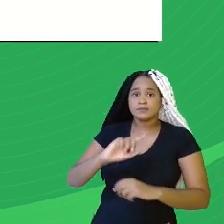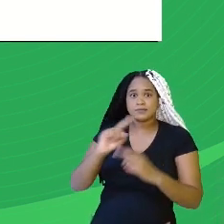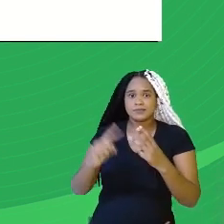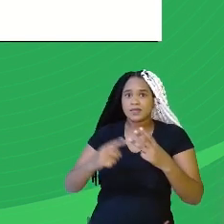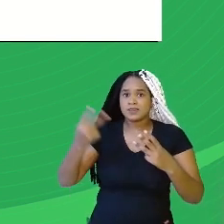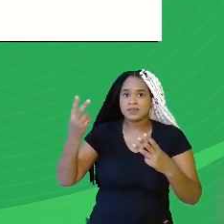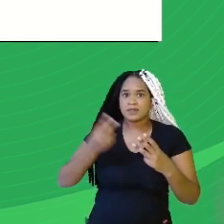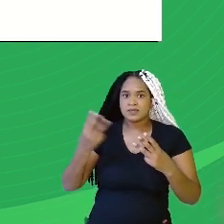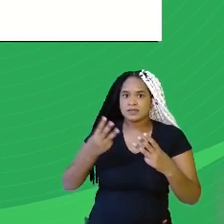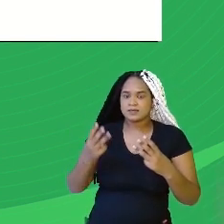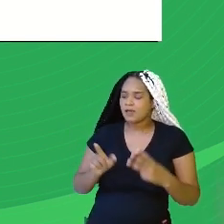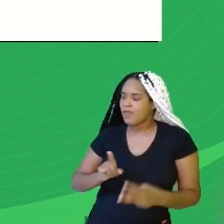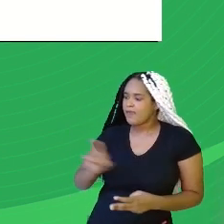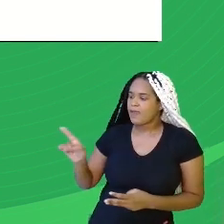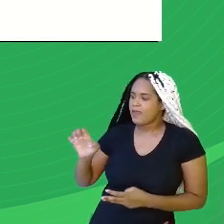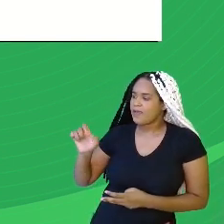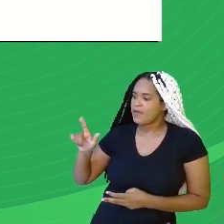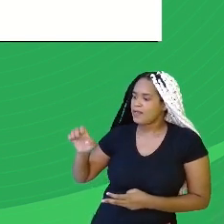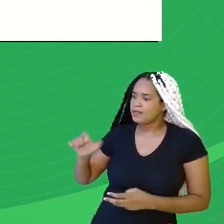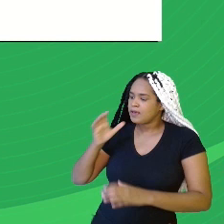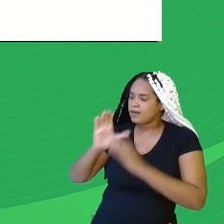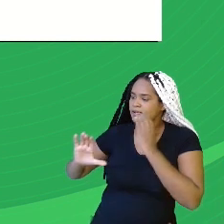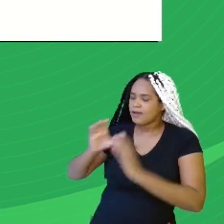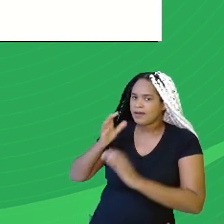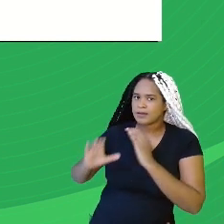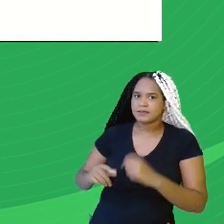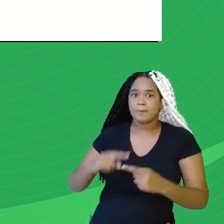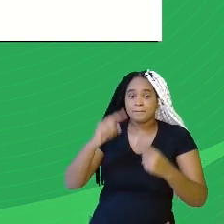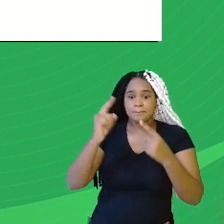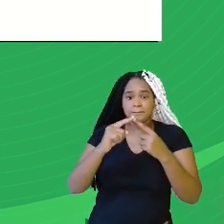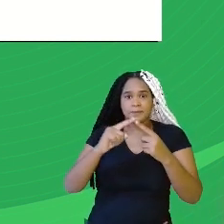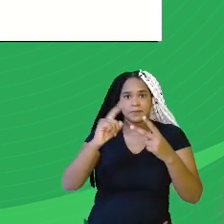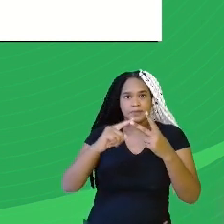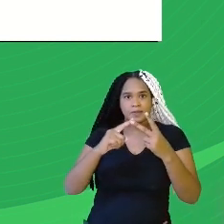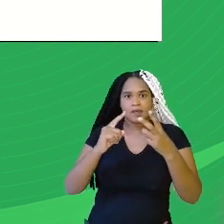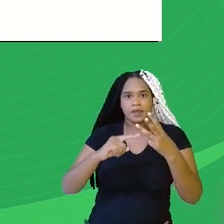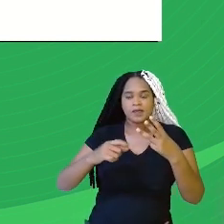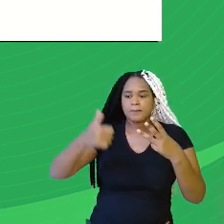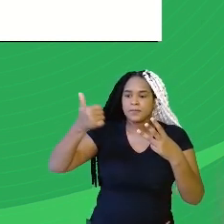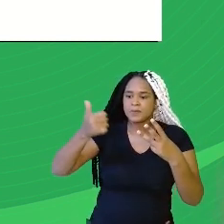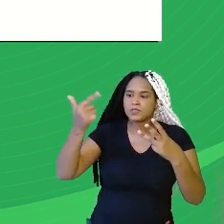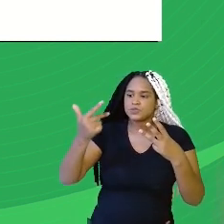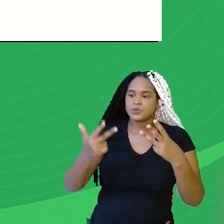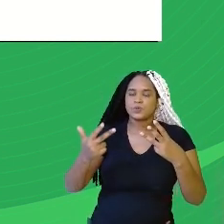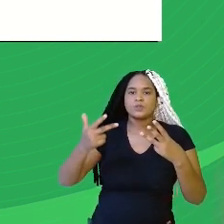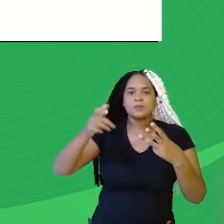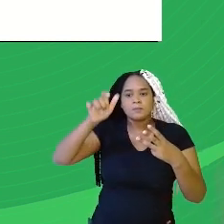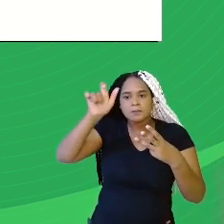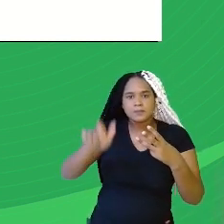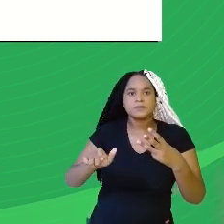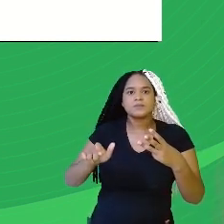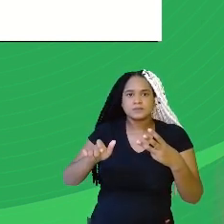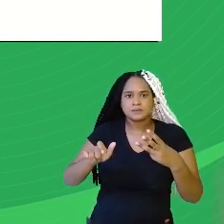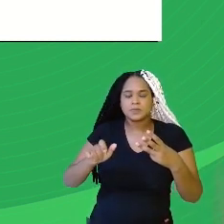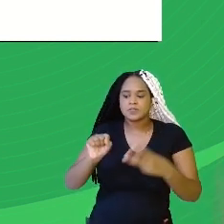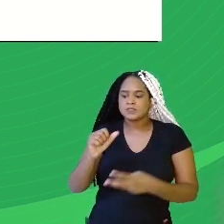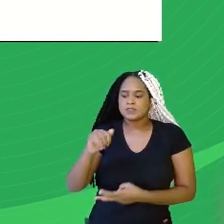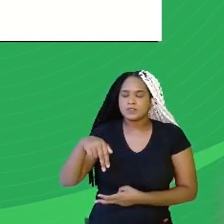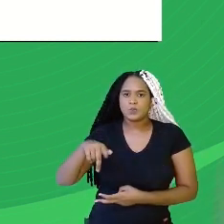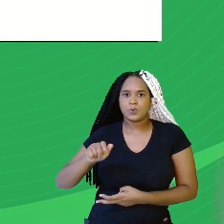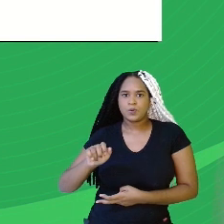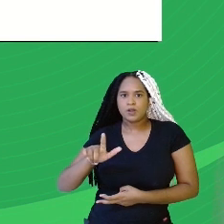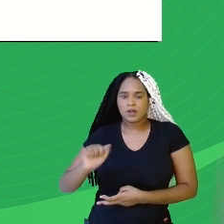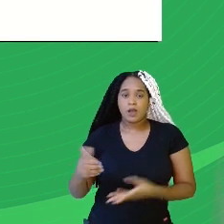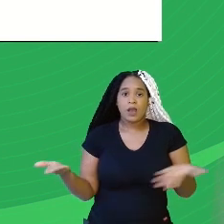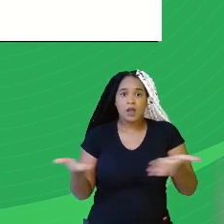ele canta. Aí foram primeira, segunda e terceira pessoa do singular. Vamos conjugar o plural agora.